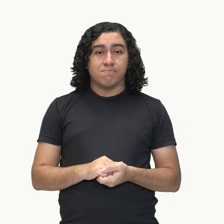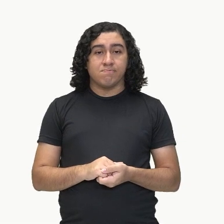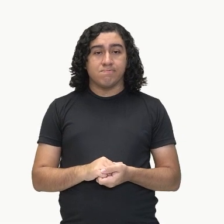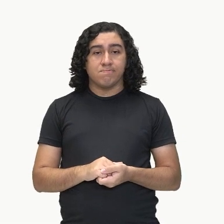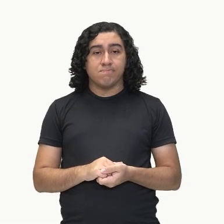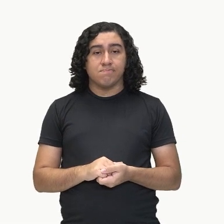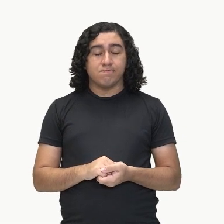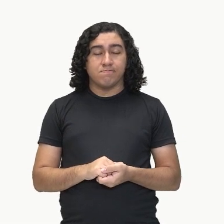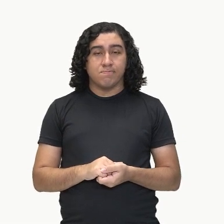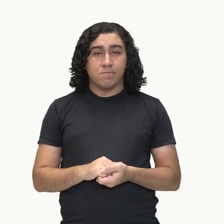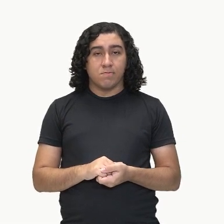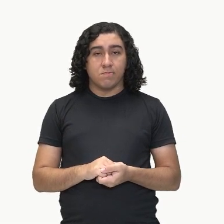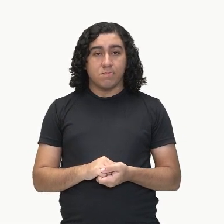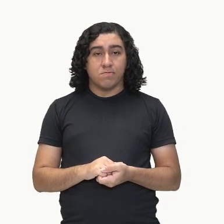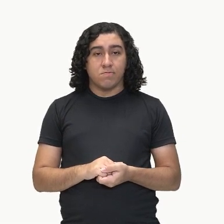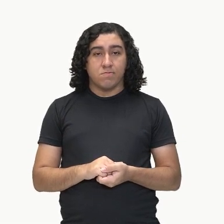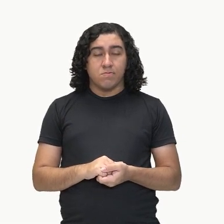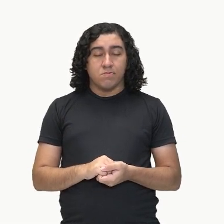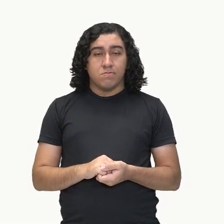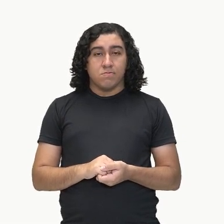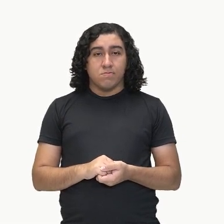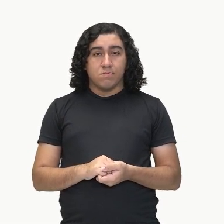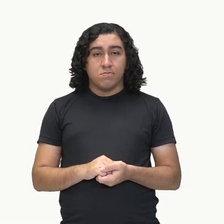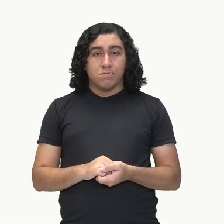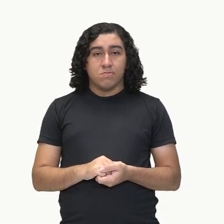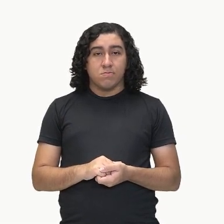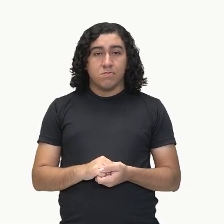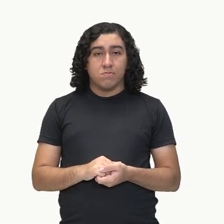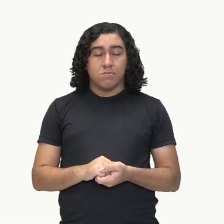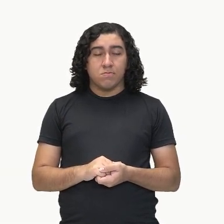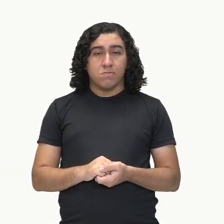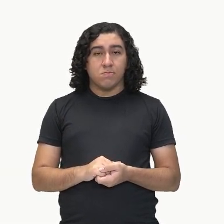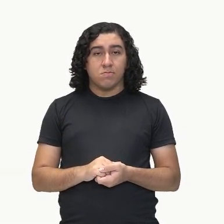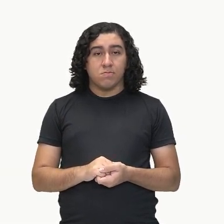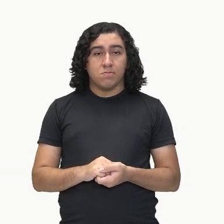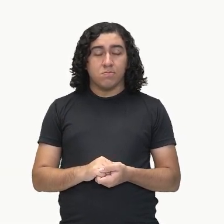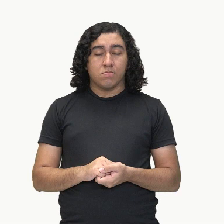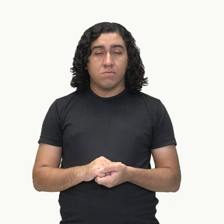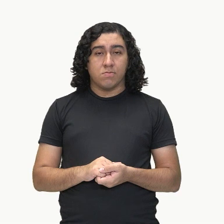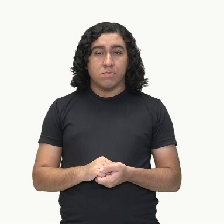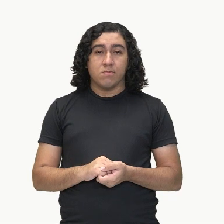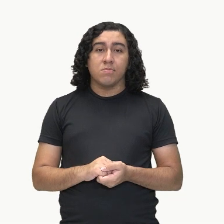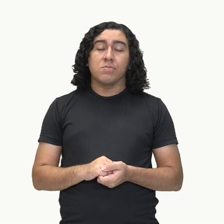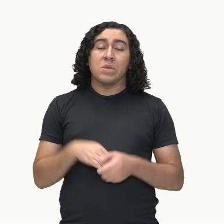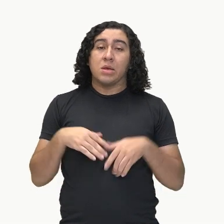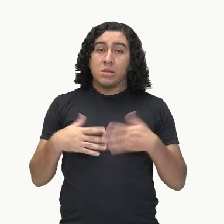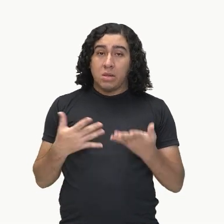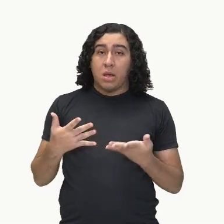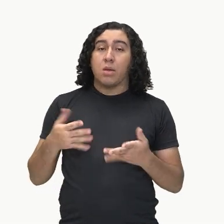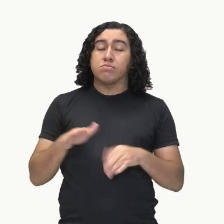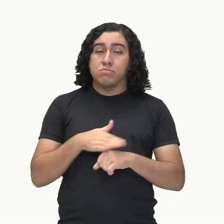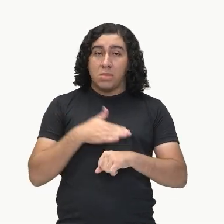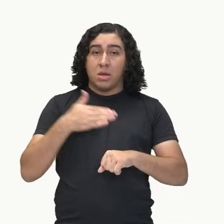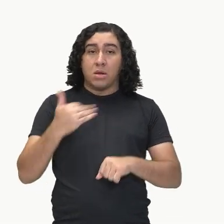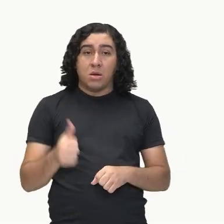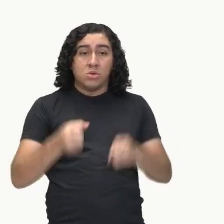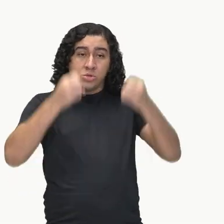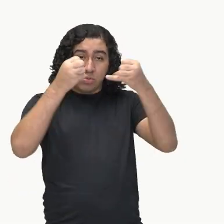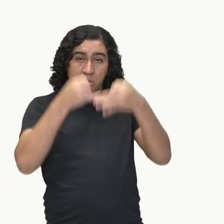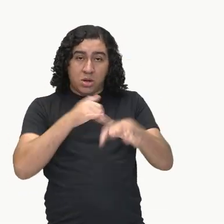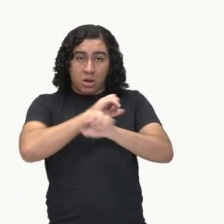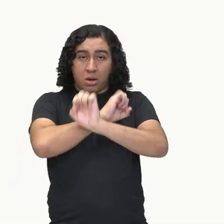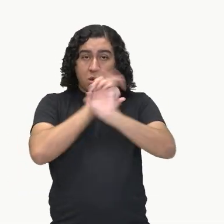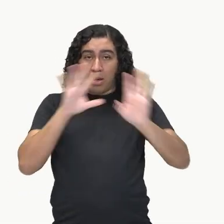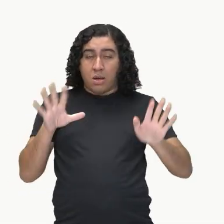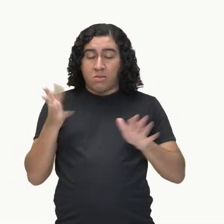ficar melhor arejado na sua cabeça, para que você consiga entender com mais calma o que foi feito aqui, vamos